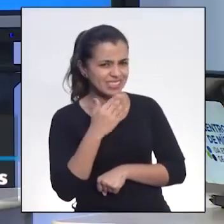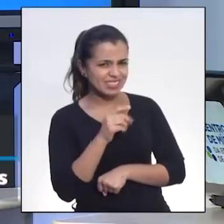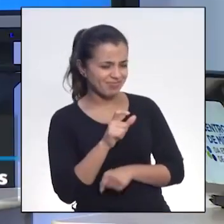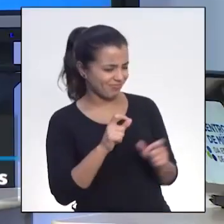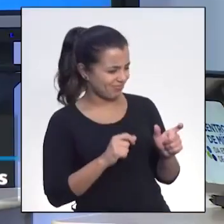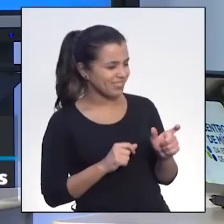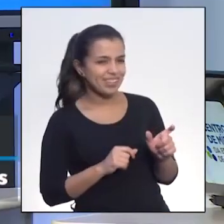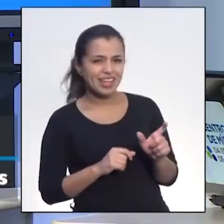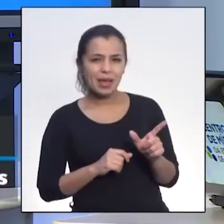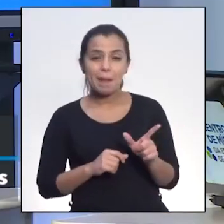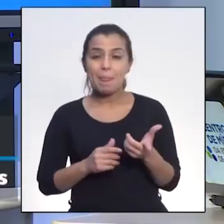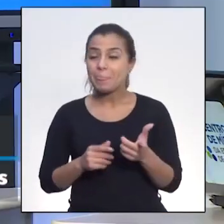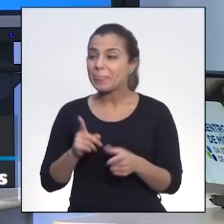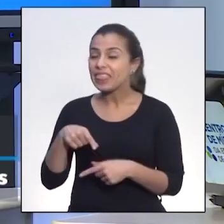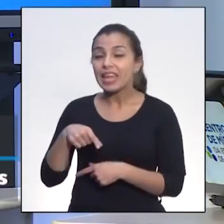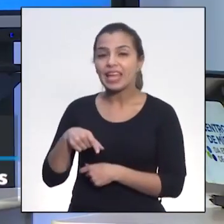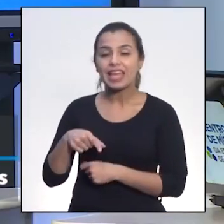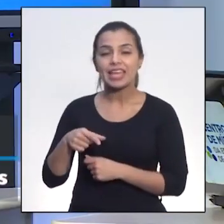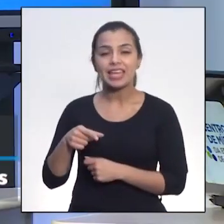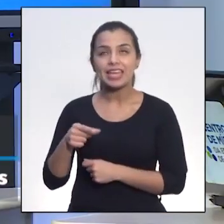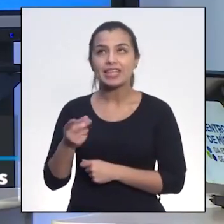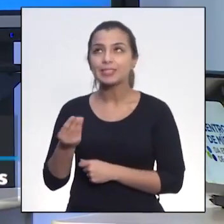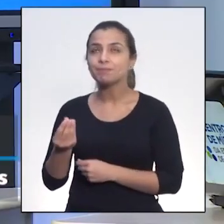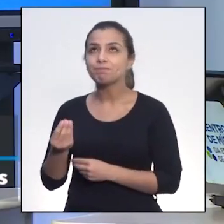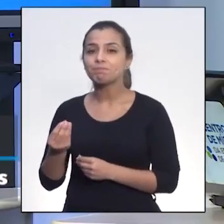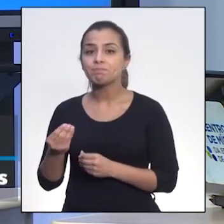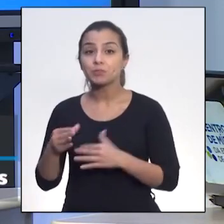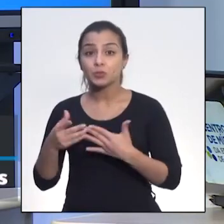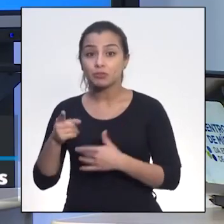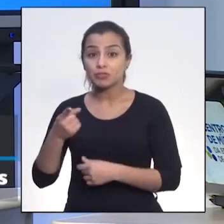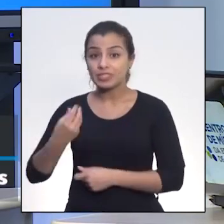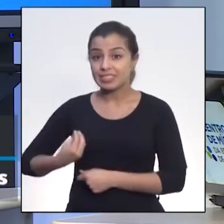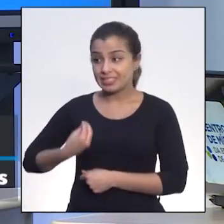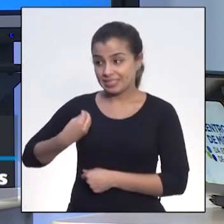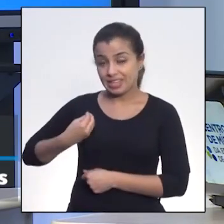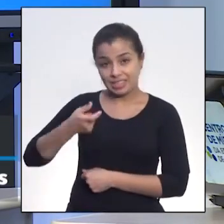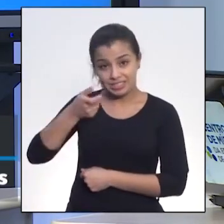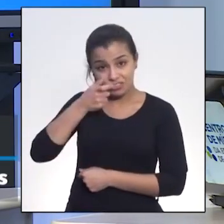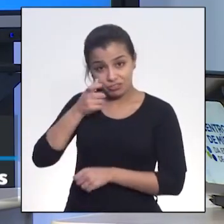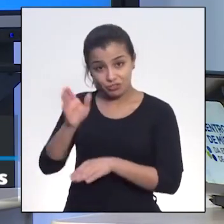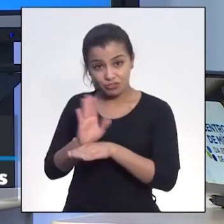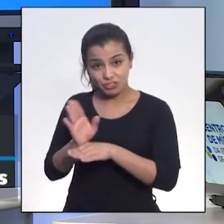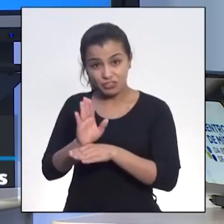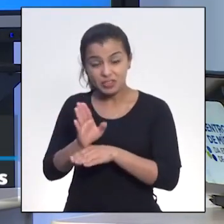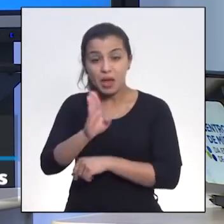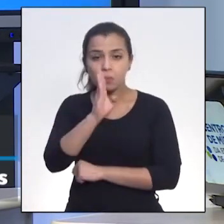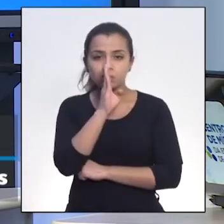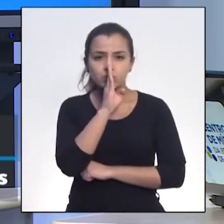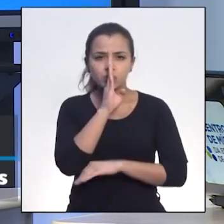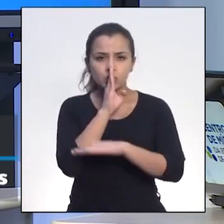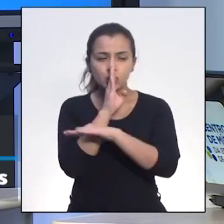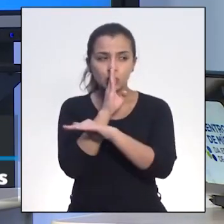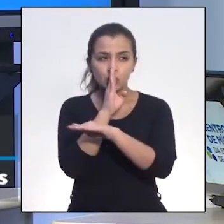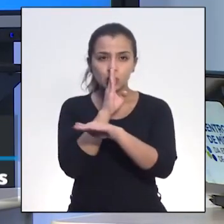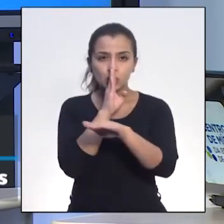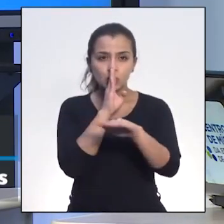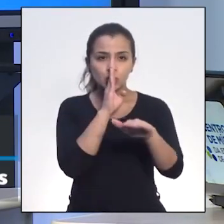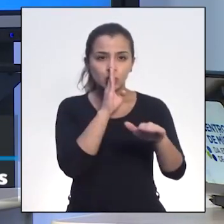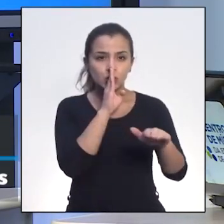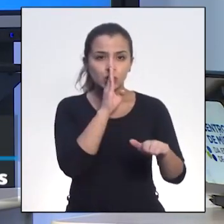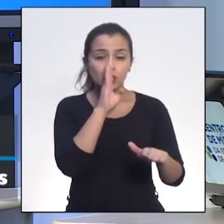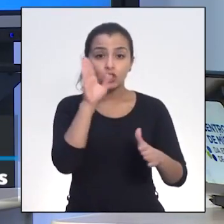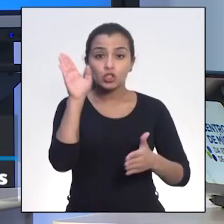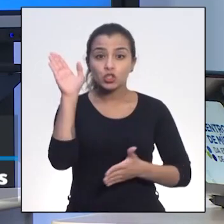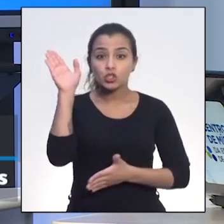Explica pra mim. Jump scared é quando você tá no filme, assistindo aquele filme, tá aquele silêncio total e do nada aparece uma